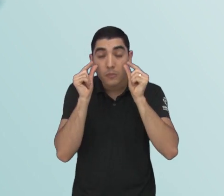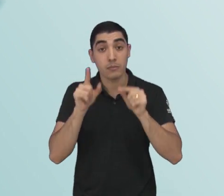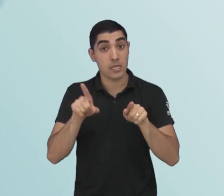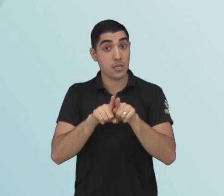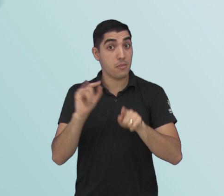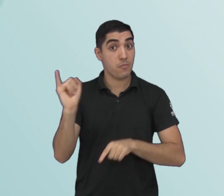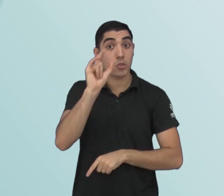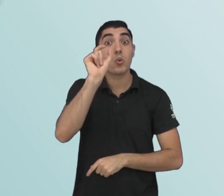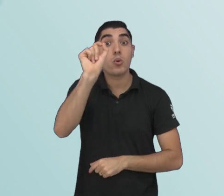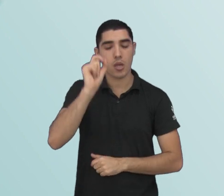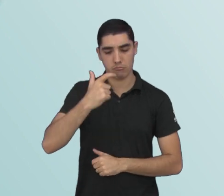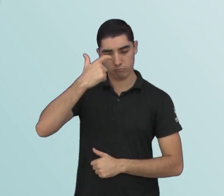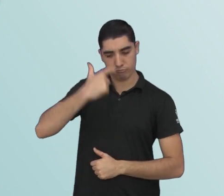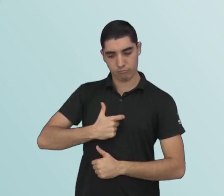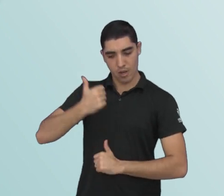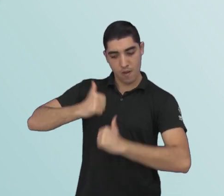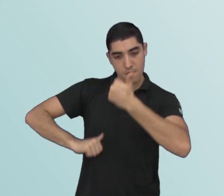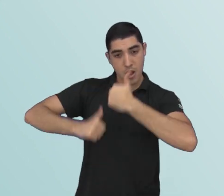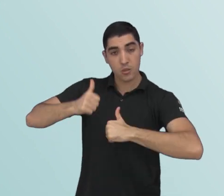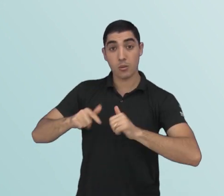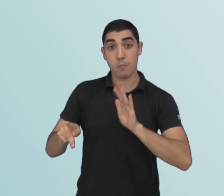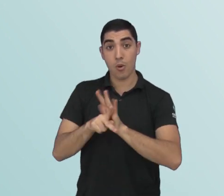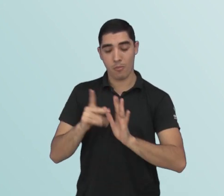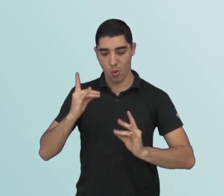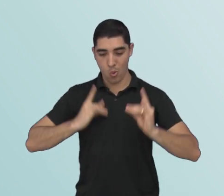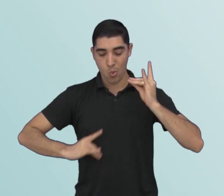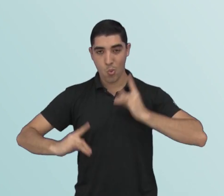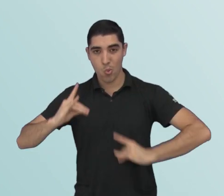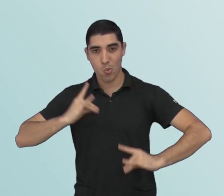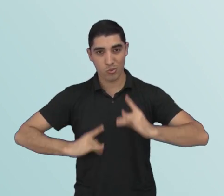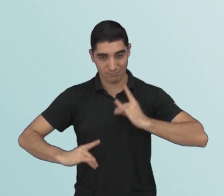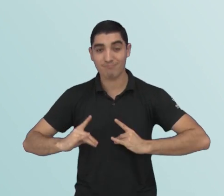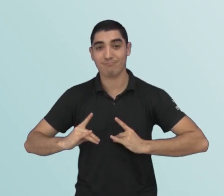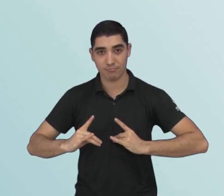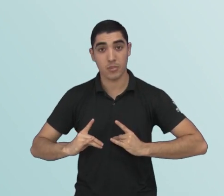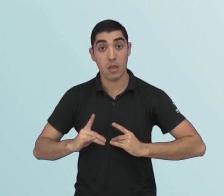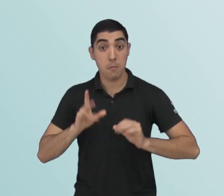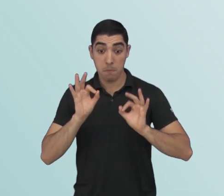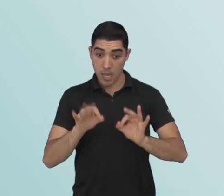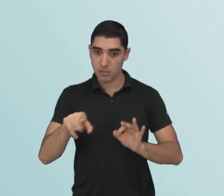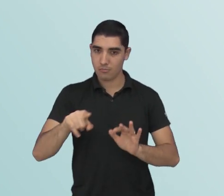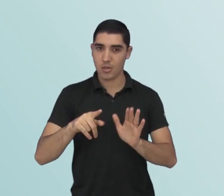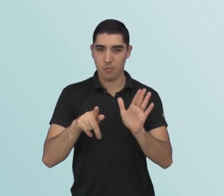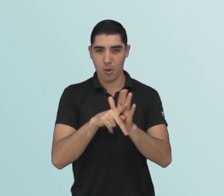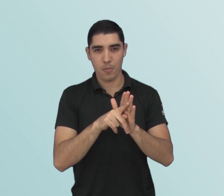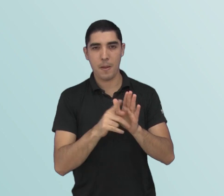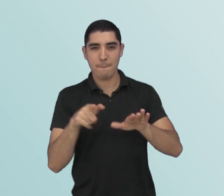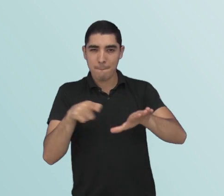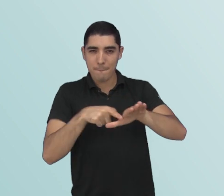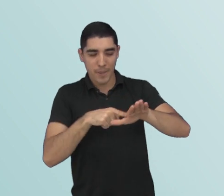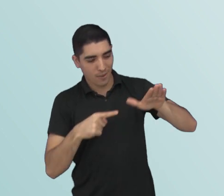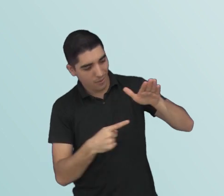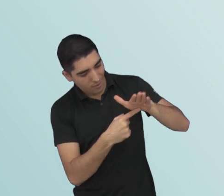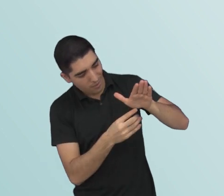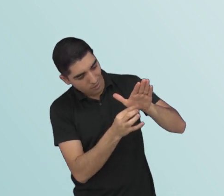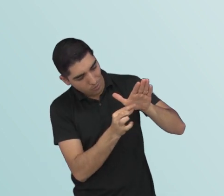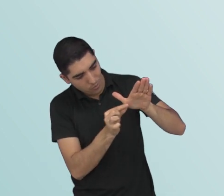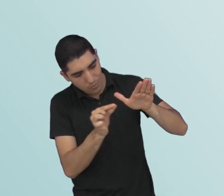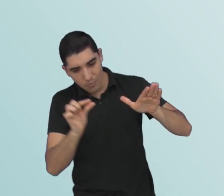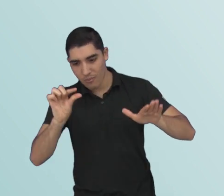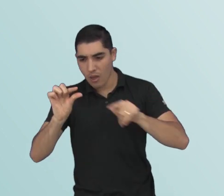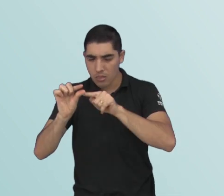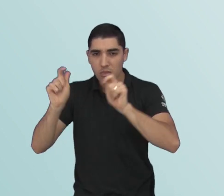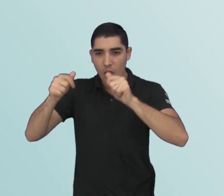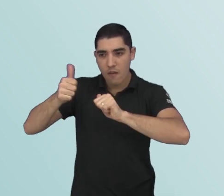fazer também uma avaliação dos hormônios. Então, geralmente já é colhido no teste do pezinho, mas é importante ser